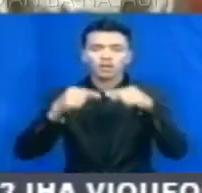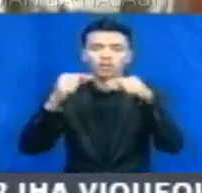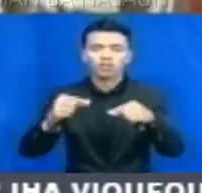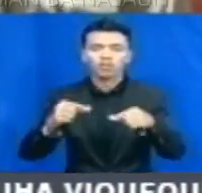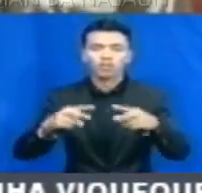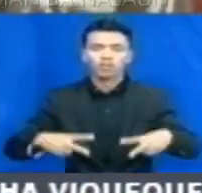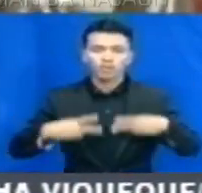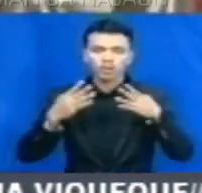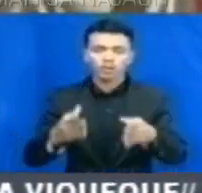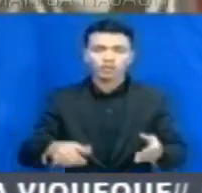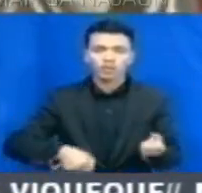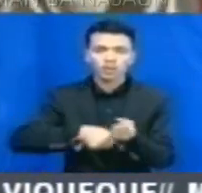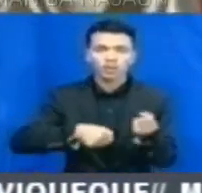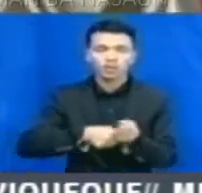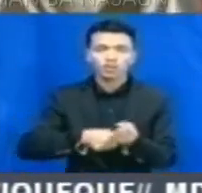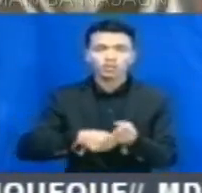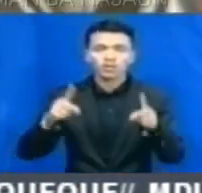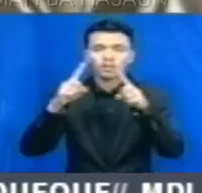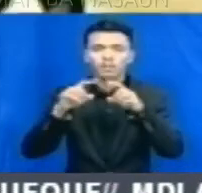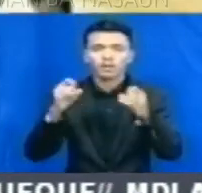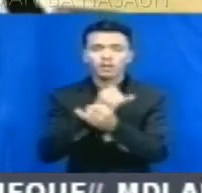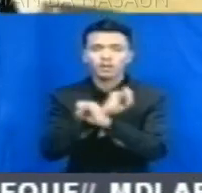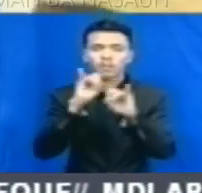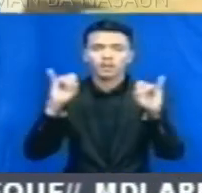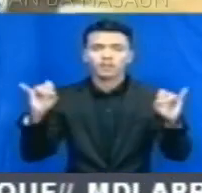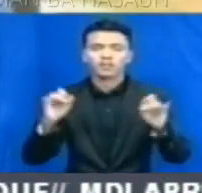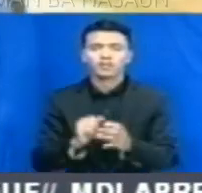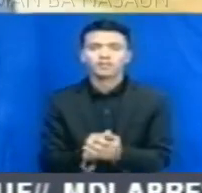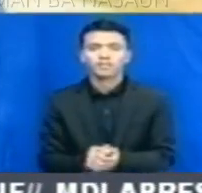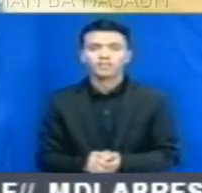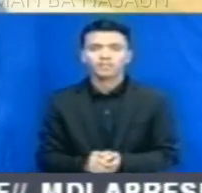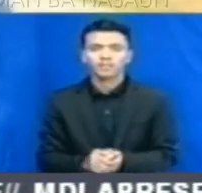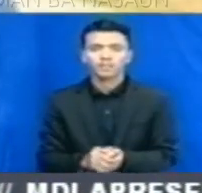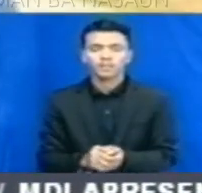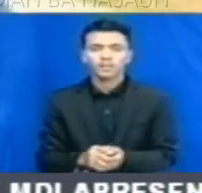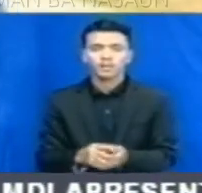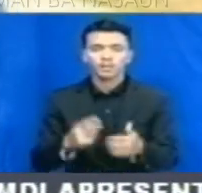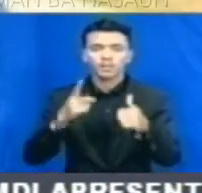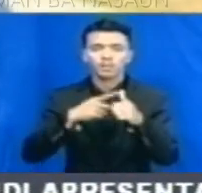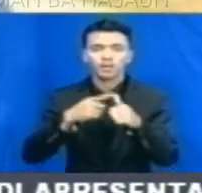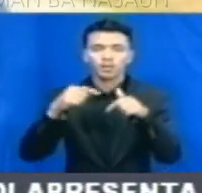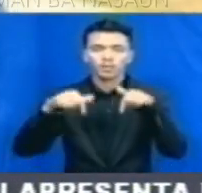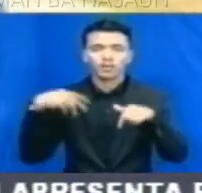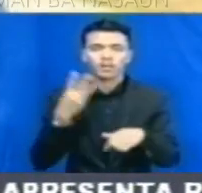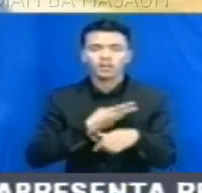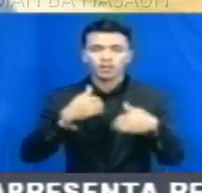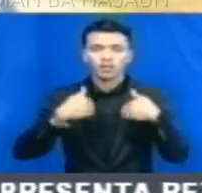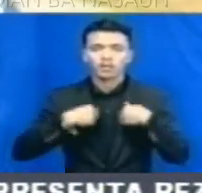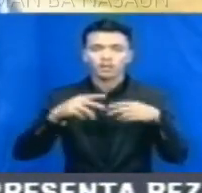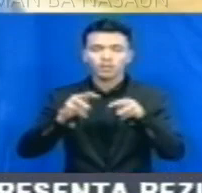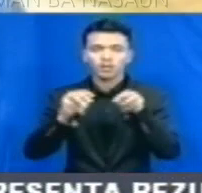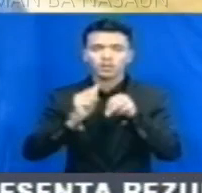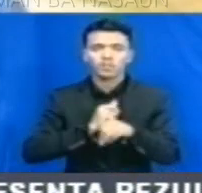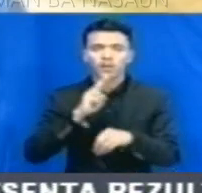heroiciran e a contribuição na dedicação da independência. Obrigado. Início mai, ita ia municipalio, ita